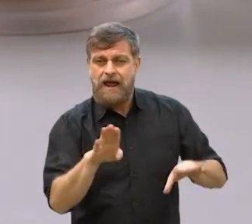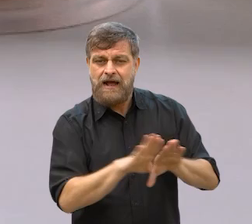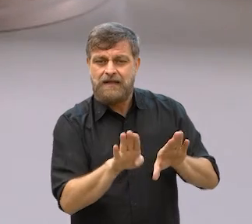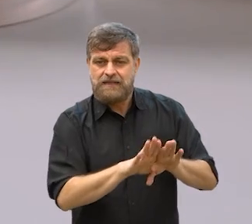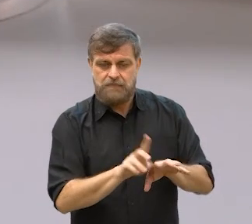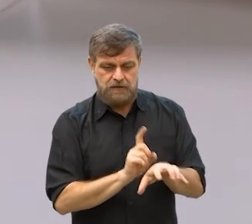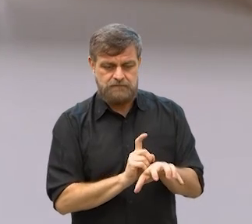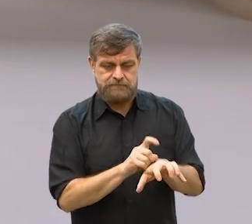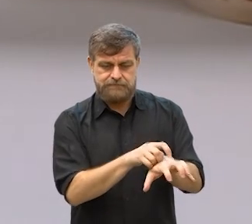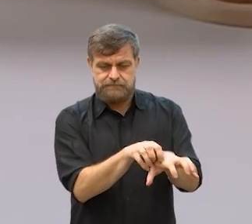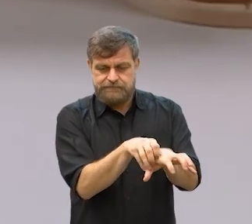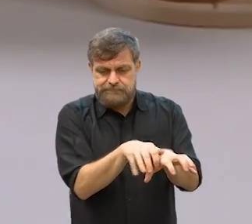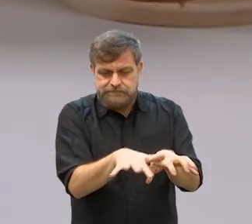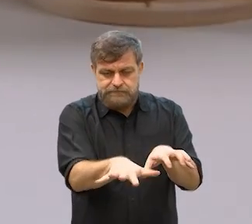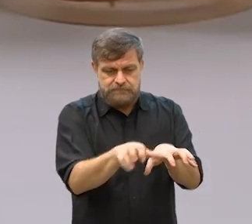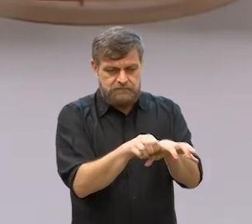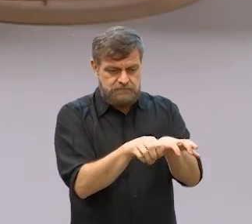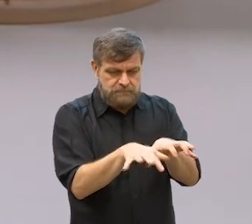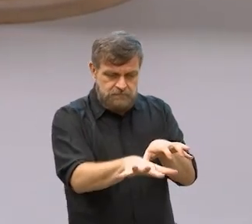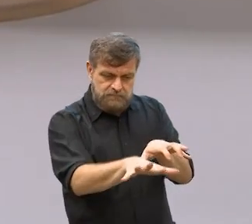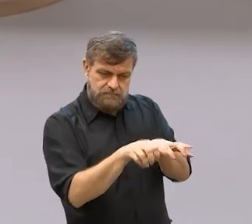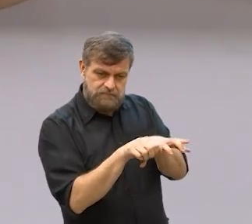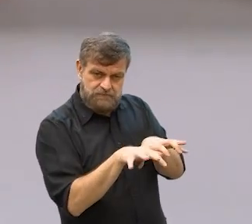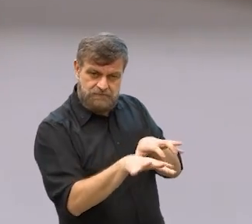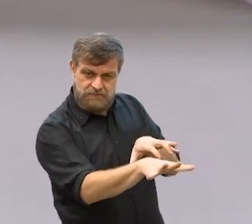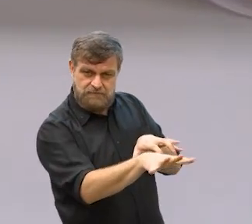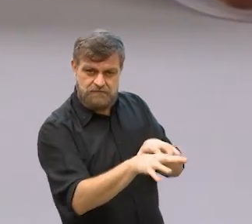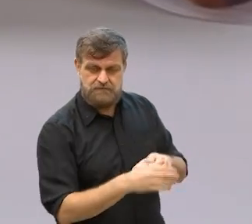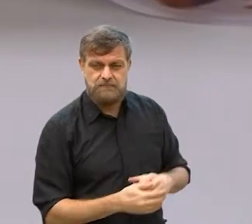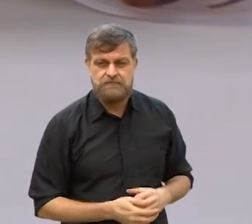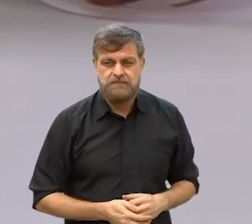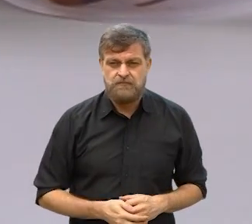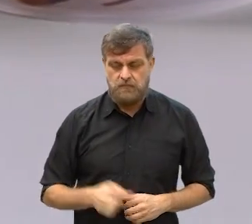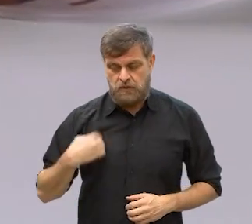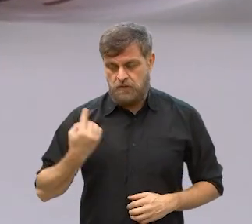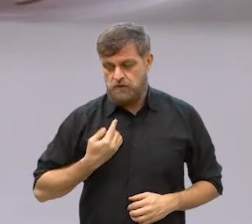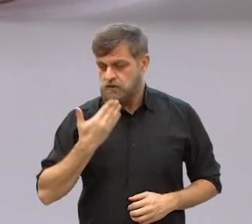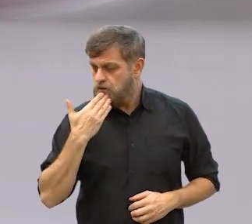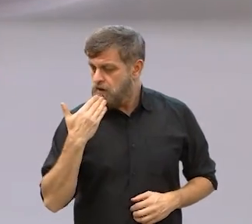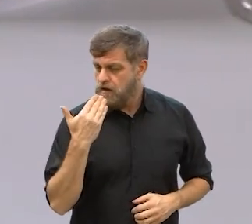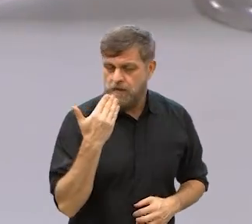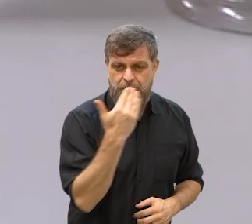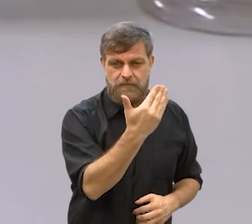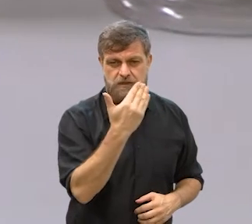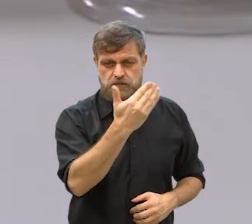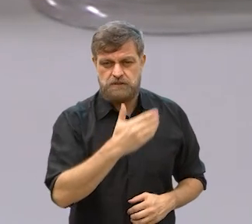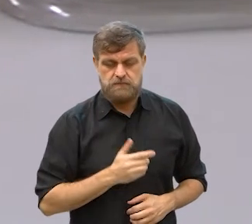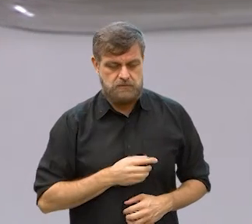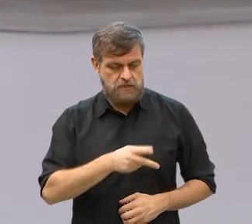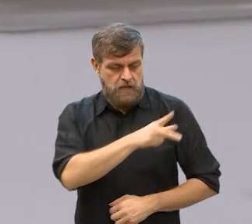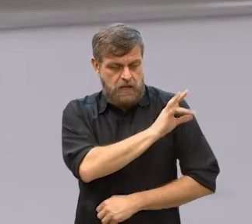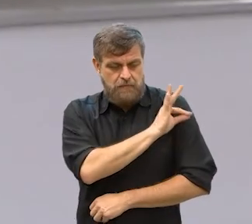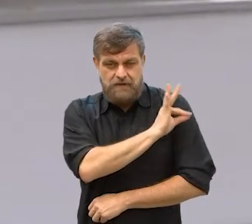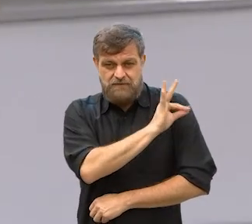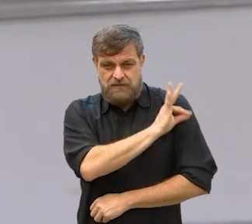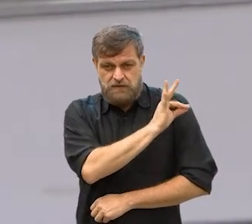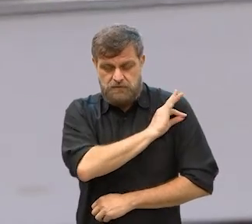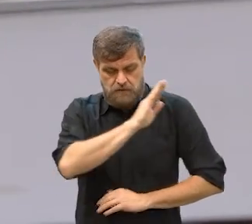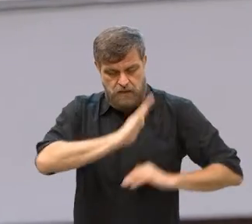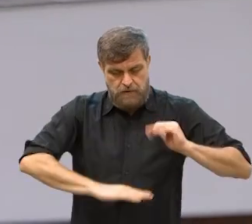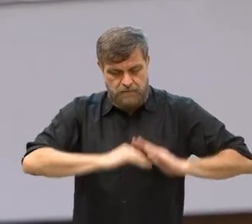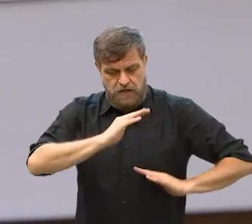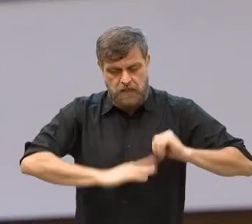um foco, né? Um lugar onde eles se proliferam. Então nós estamos pedindo para que a prefeitura tome